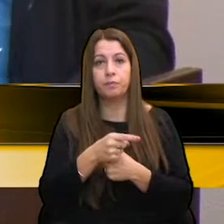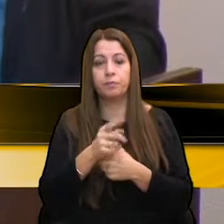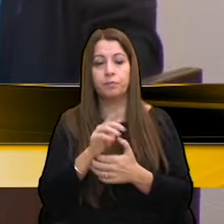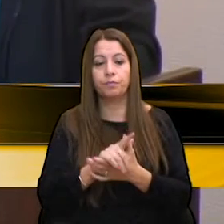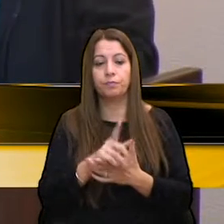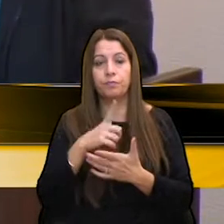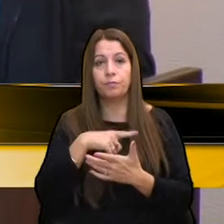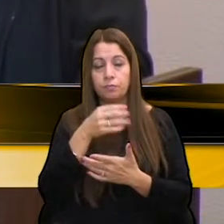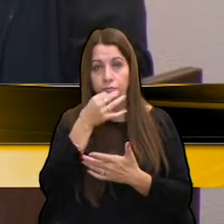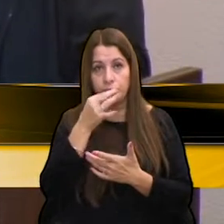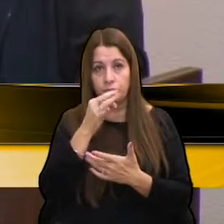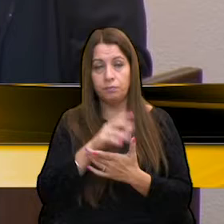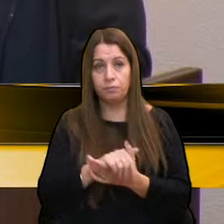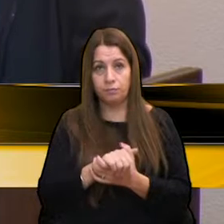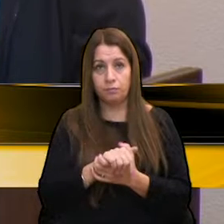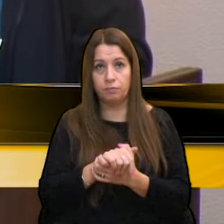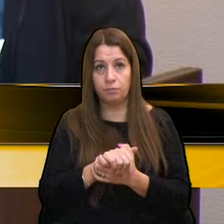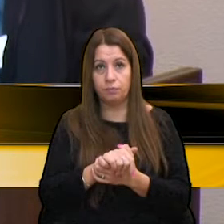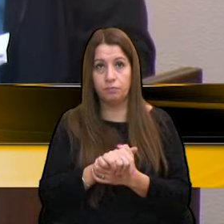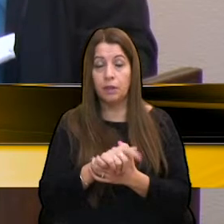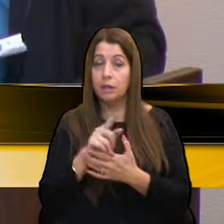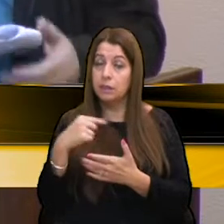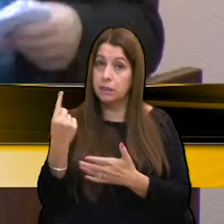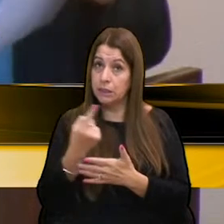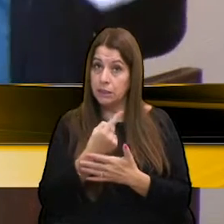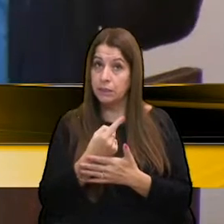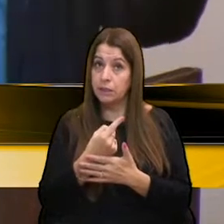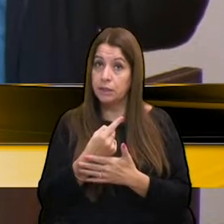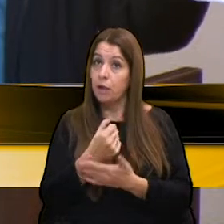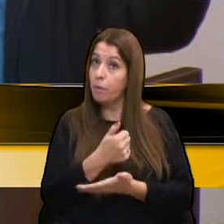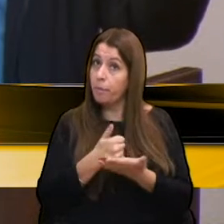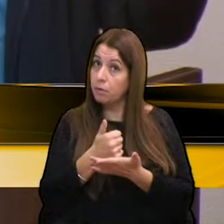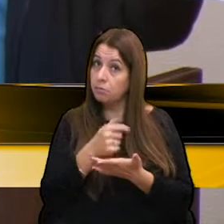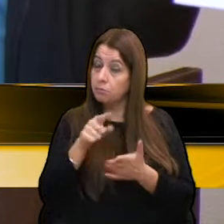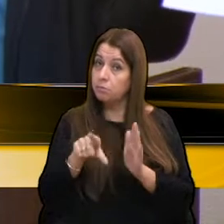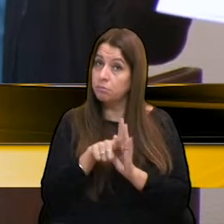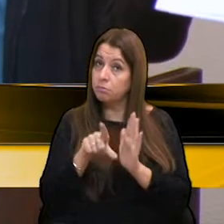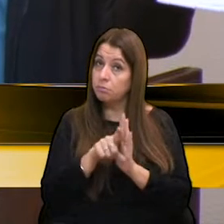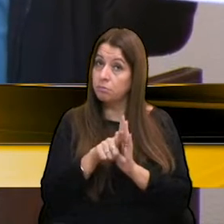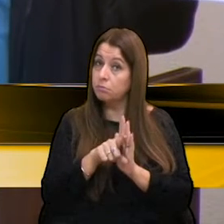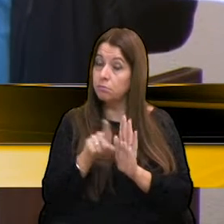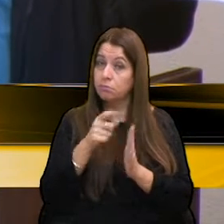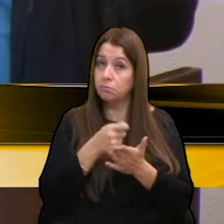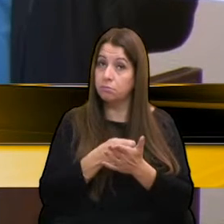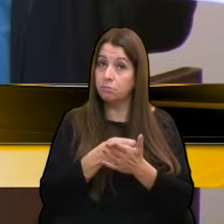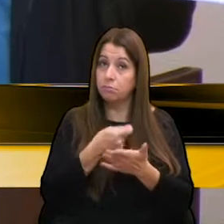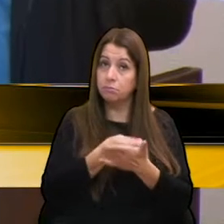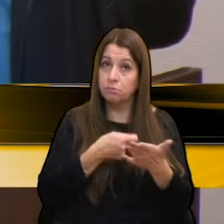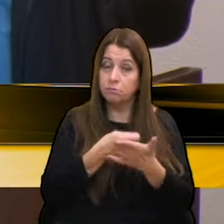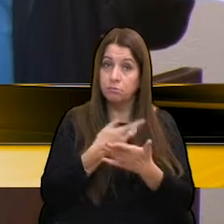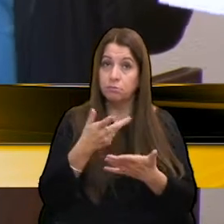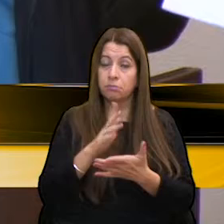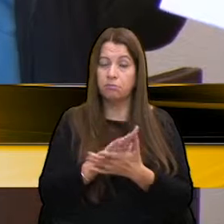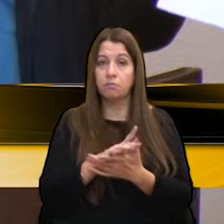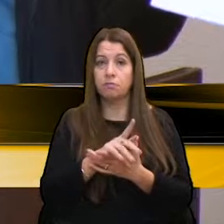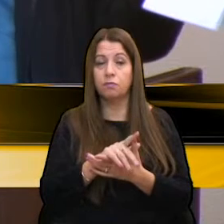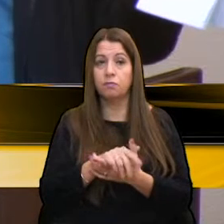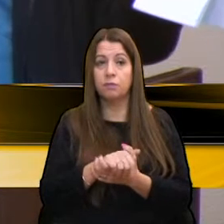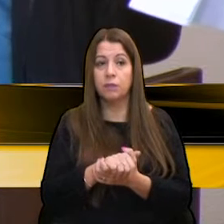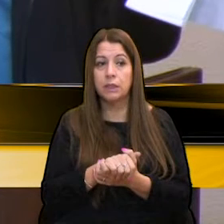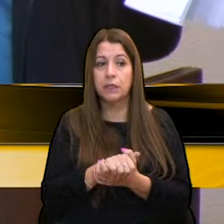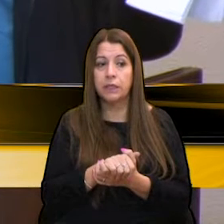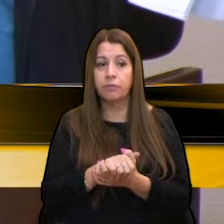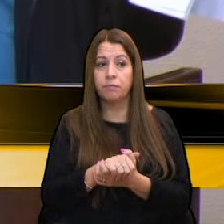município de Caxias do Sul, são, com base nessa lei, isentos da cobrança da tarifa d'água.